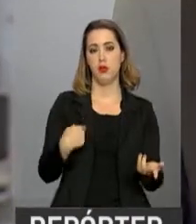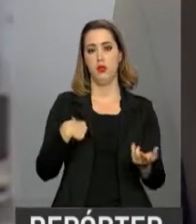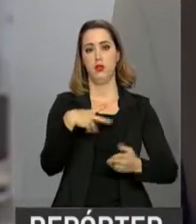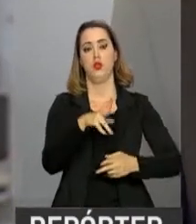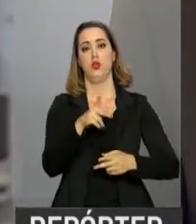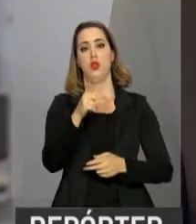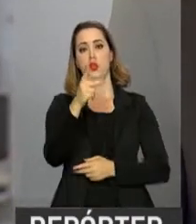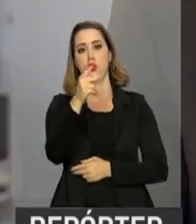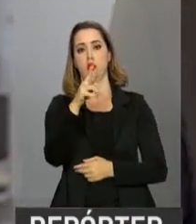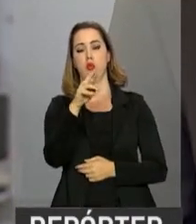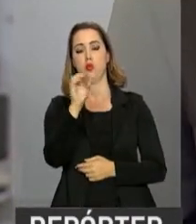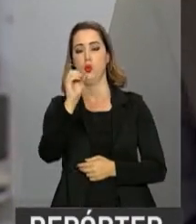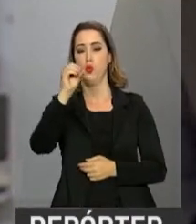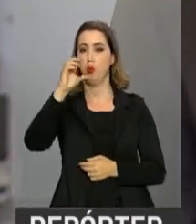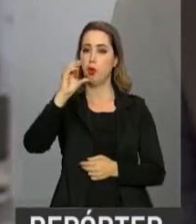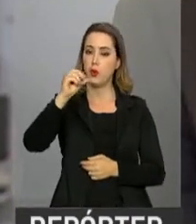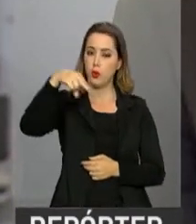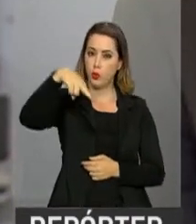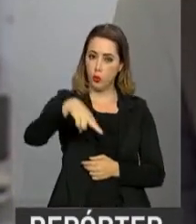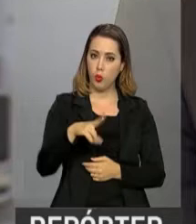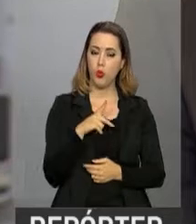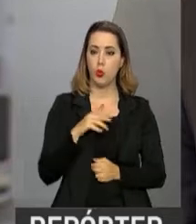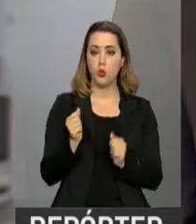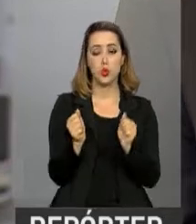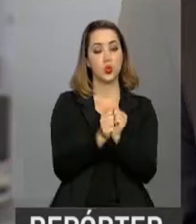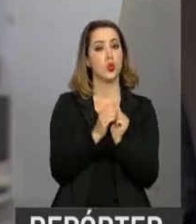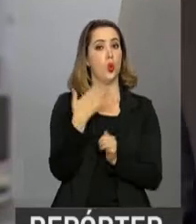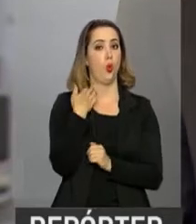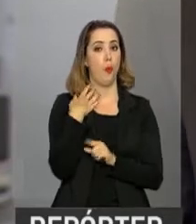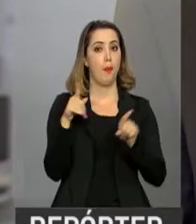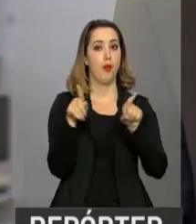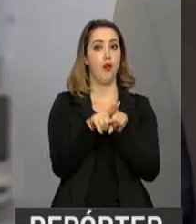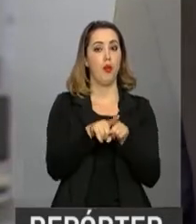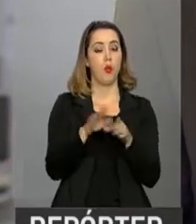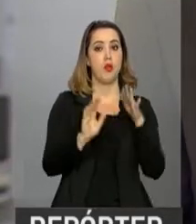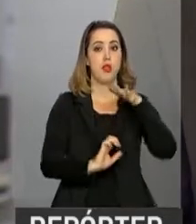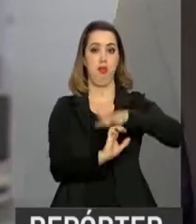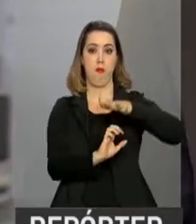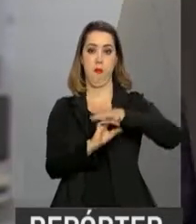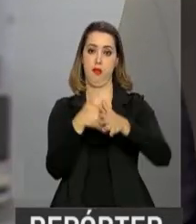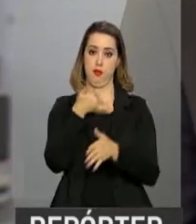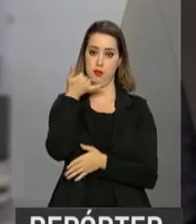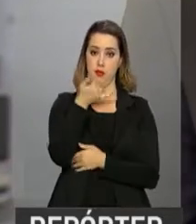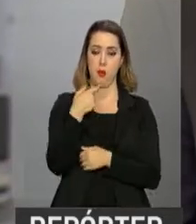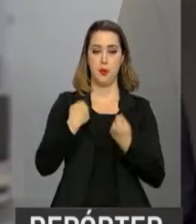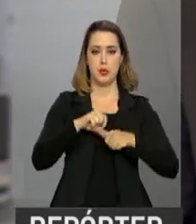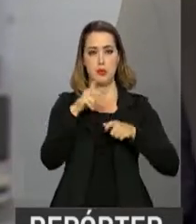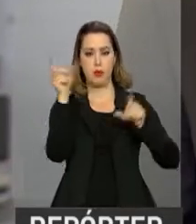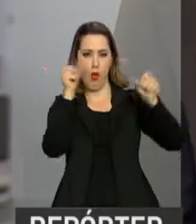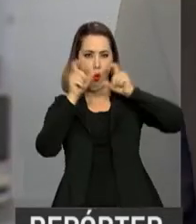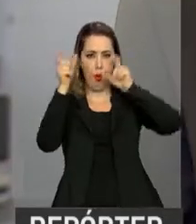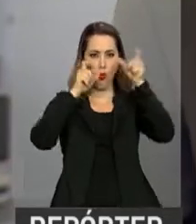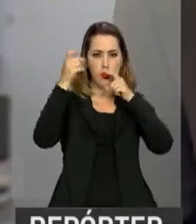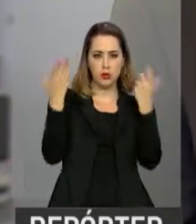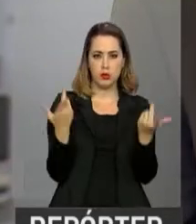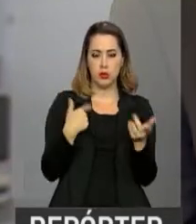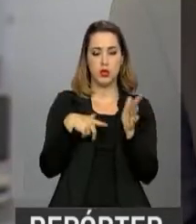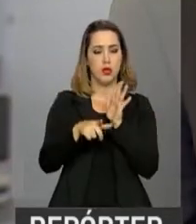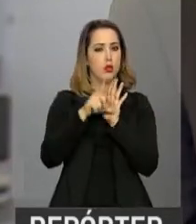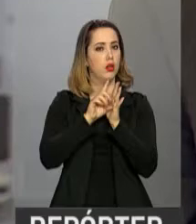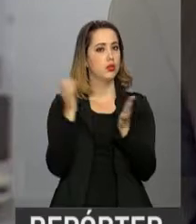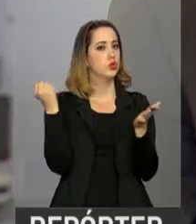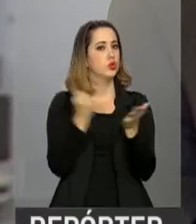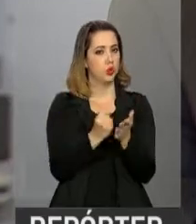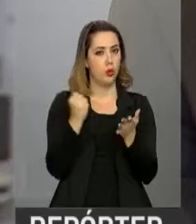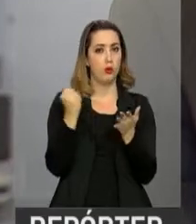de bancos e de empresas de telefonia móvel, os consumidores precisam ficar atentos antes de contratar os